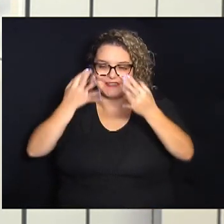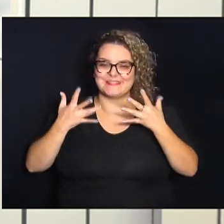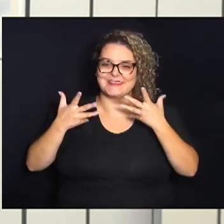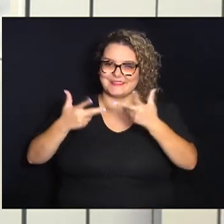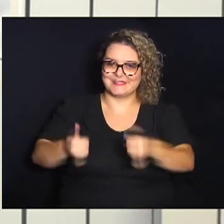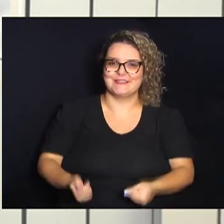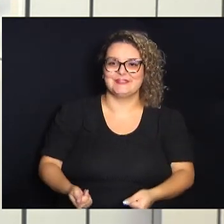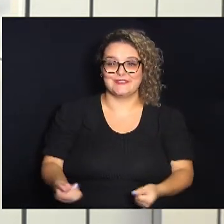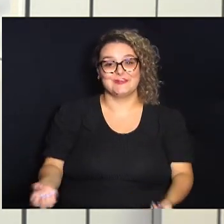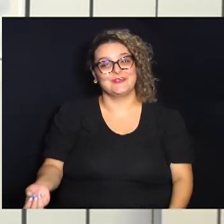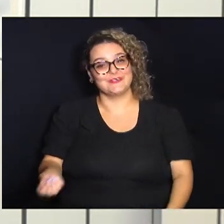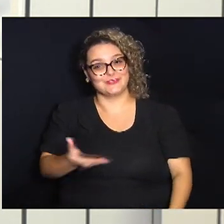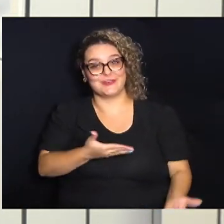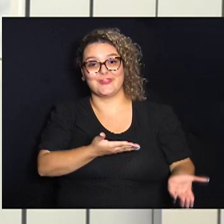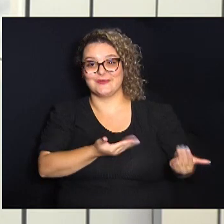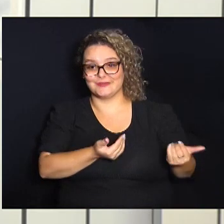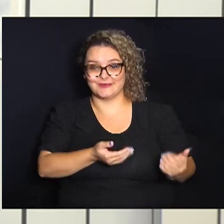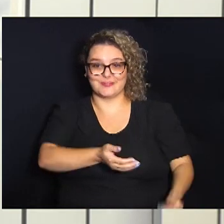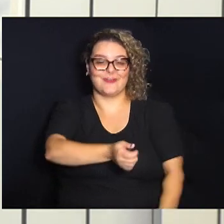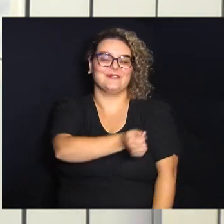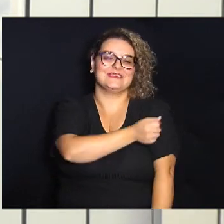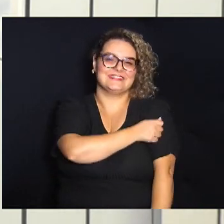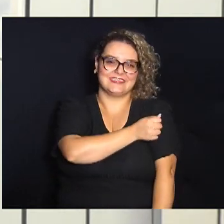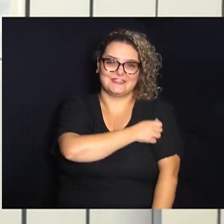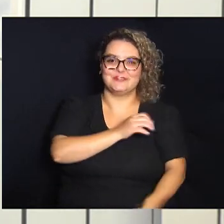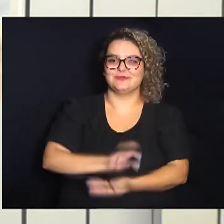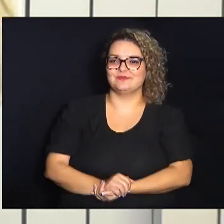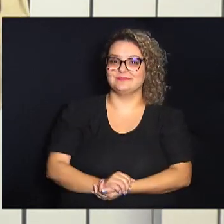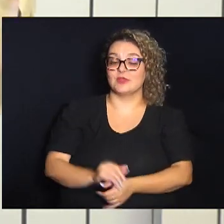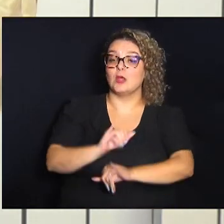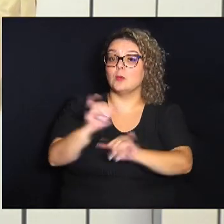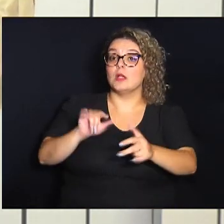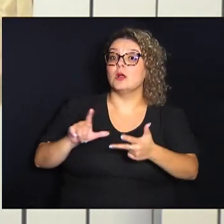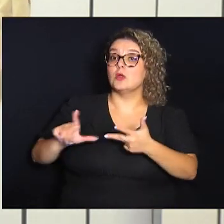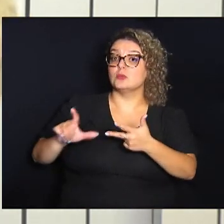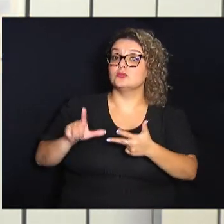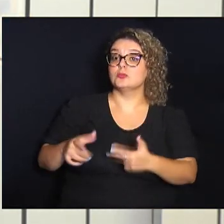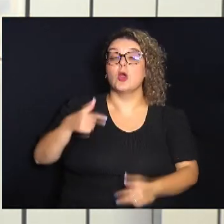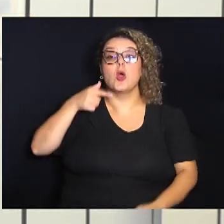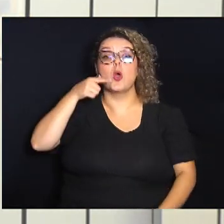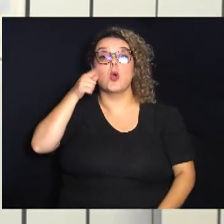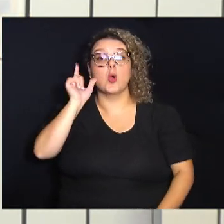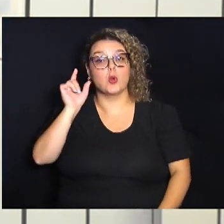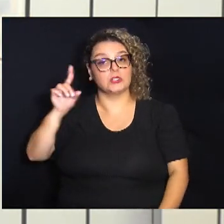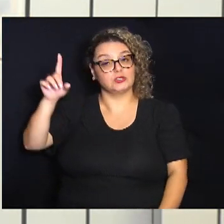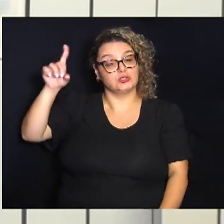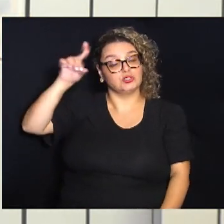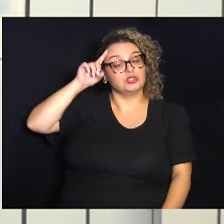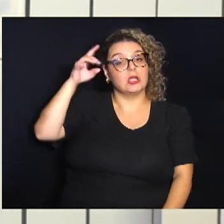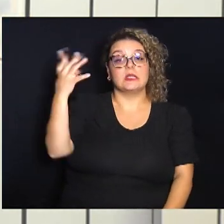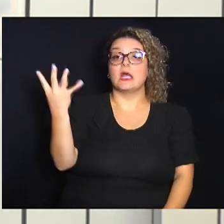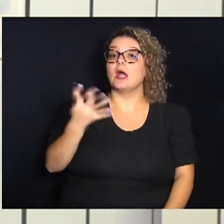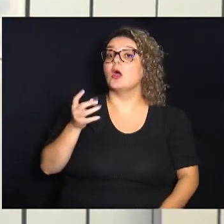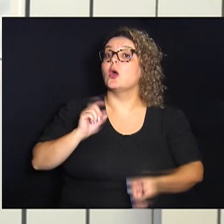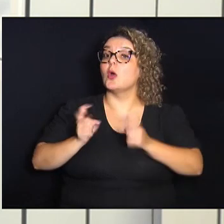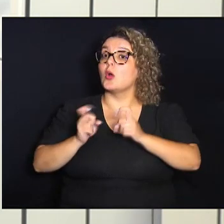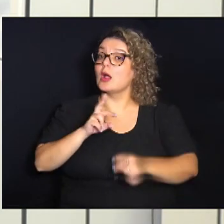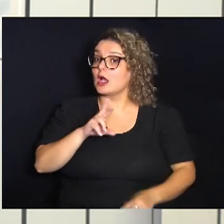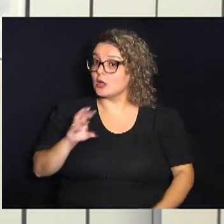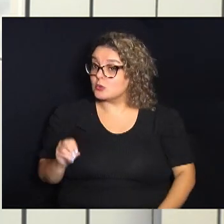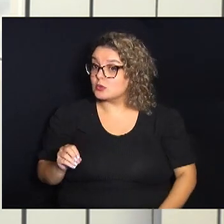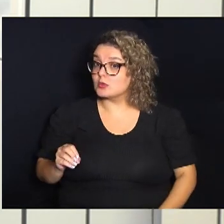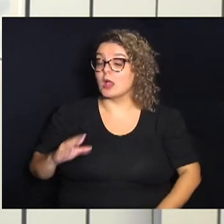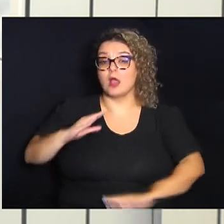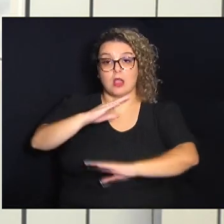novos estudantes. Hora das notícias do Legislativo, porque ontem foi dia da quarta reunião ordinária e a